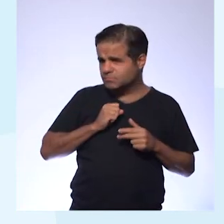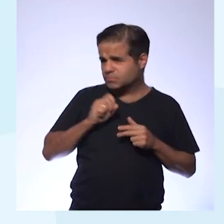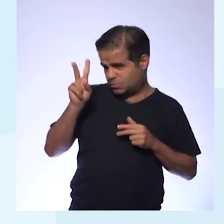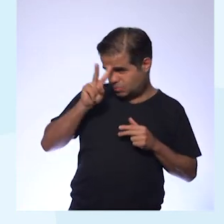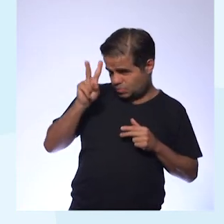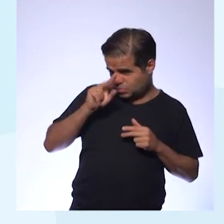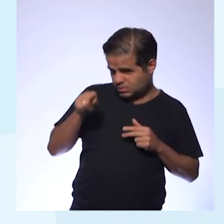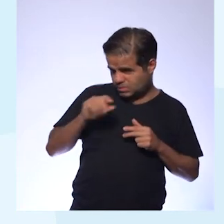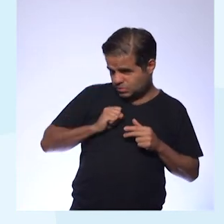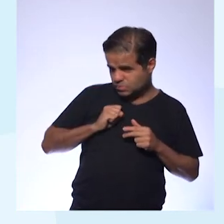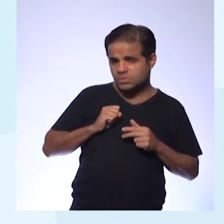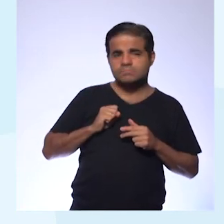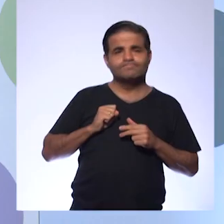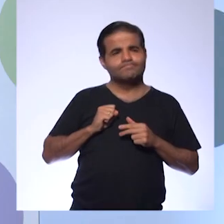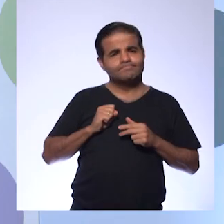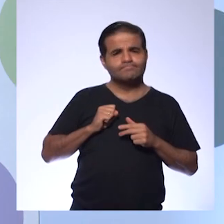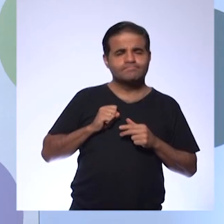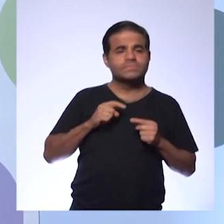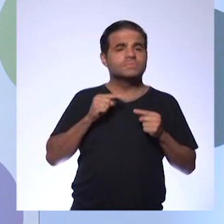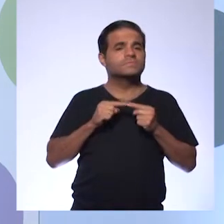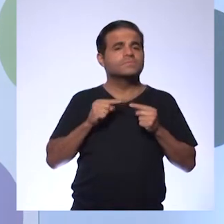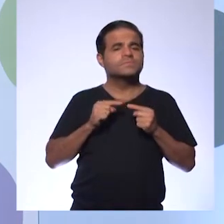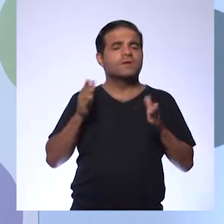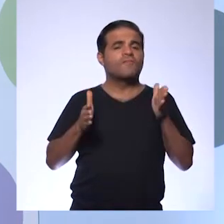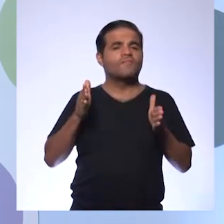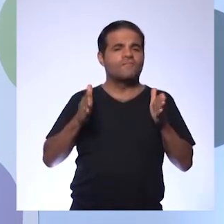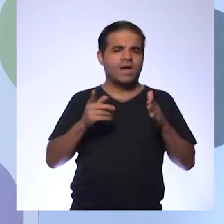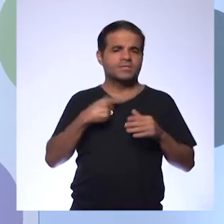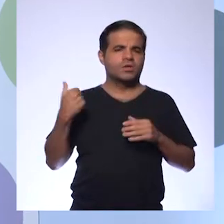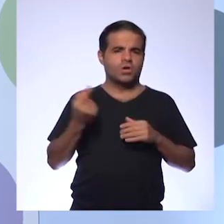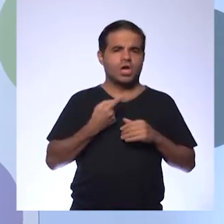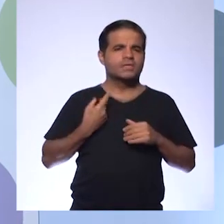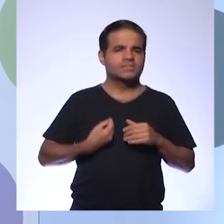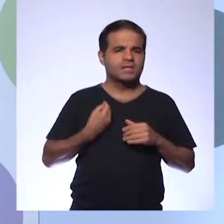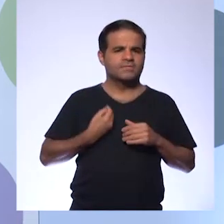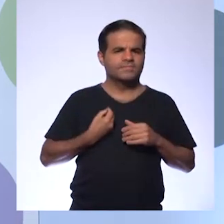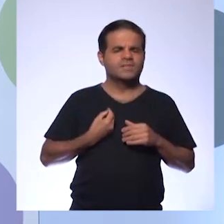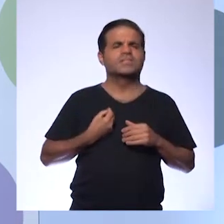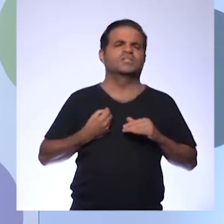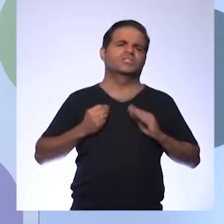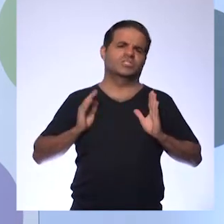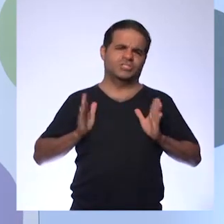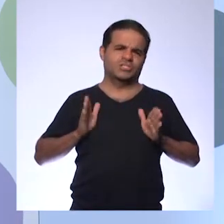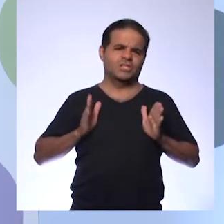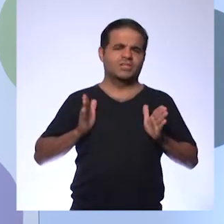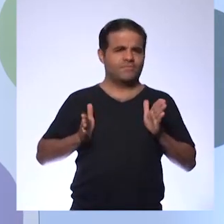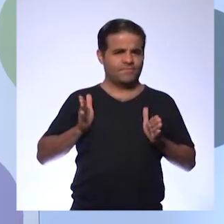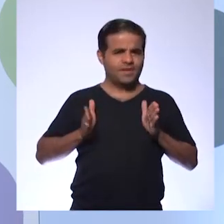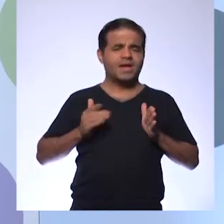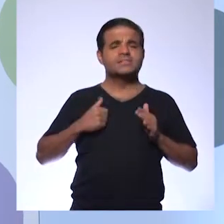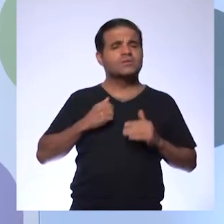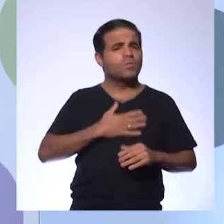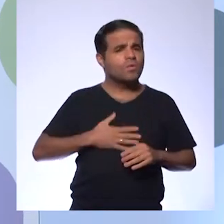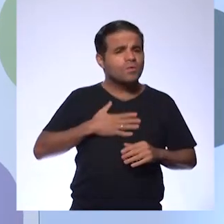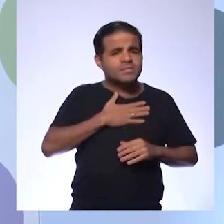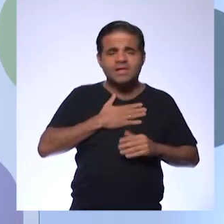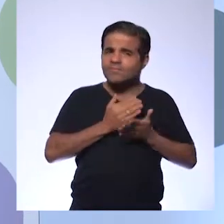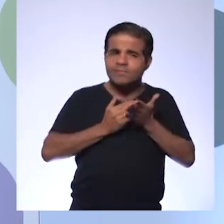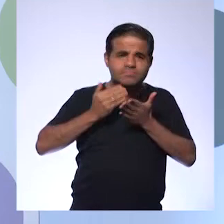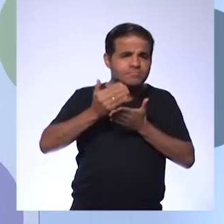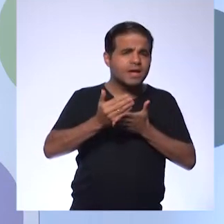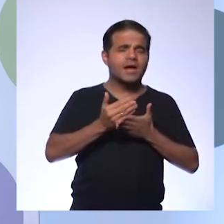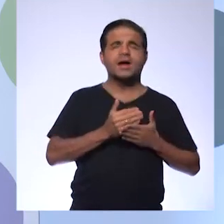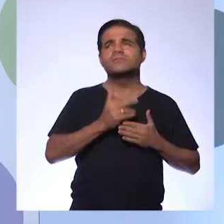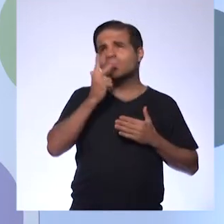Você Eu gosta, acho que professora? tudo tem a ver com a fase da nossa vida, né? E já teve fase da vida que eu gostava mais, adolescente, acho que até os